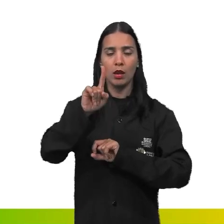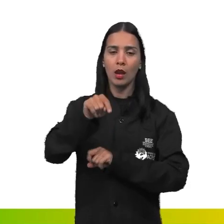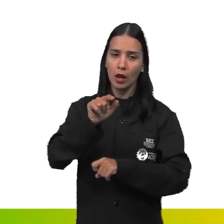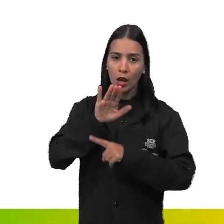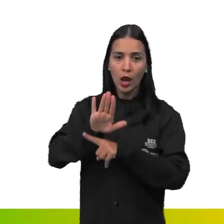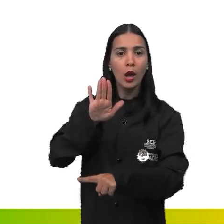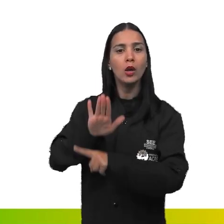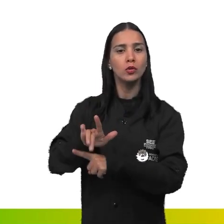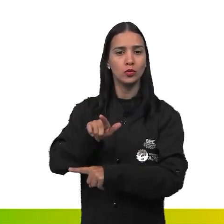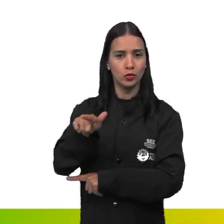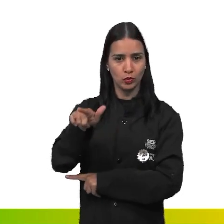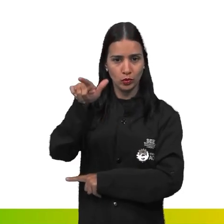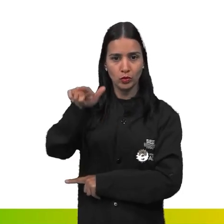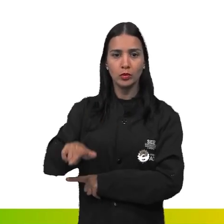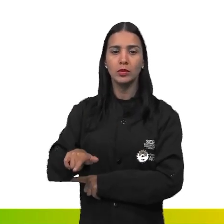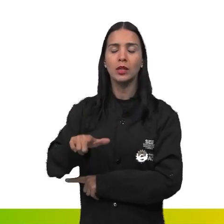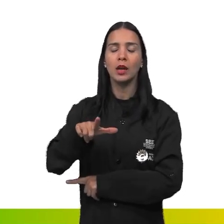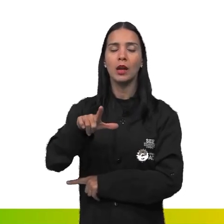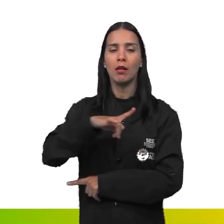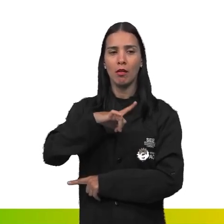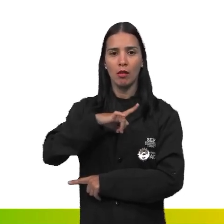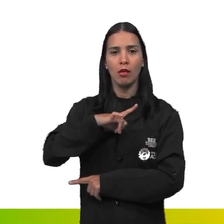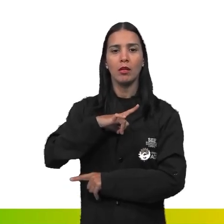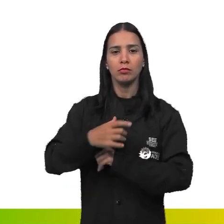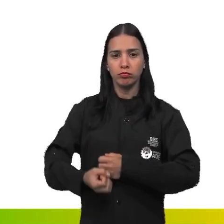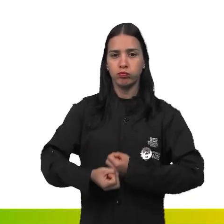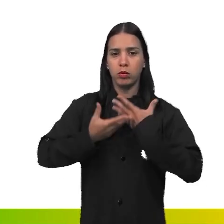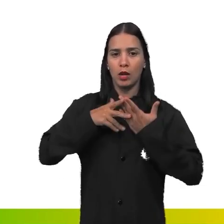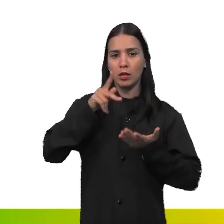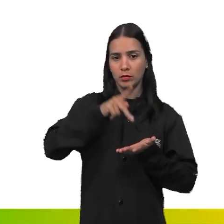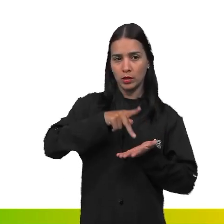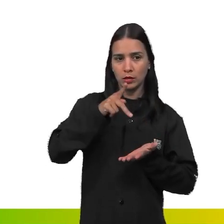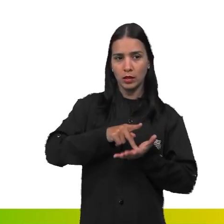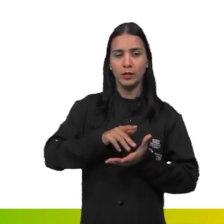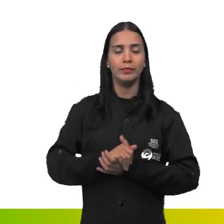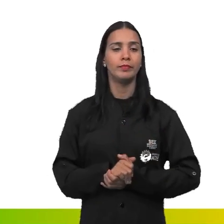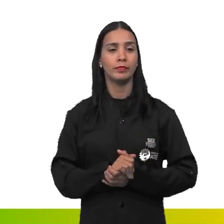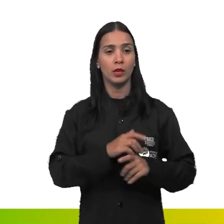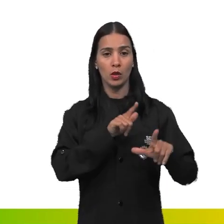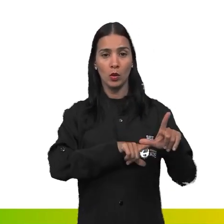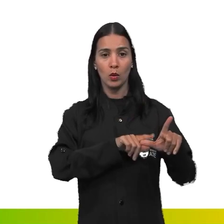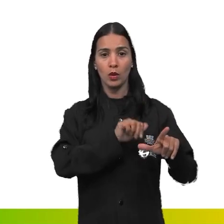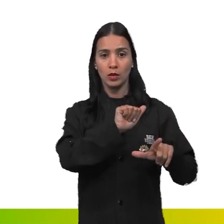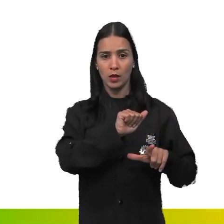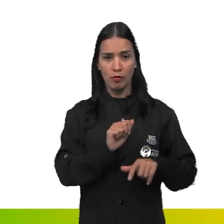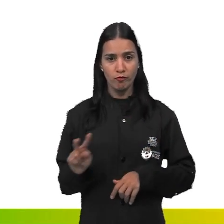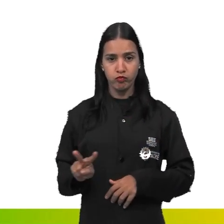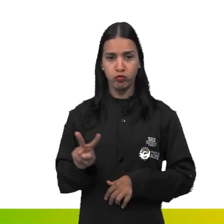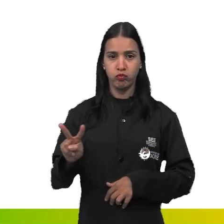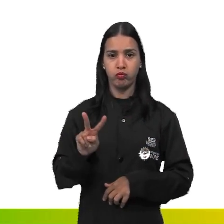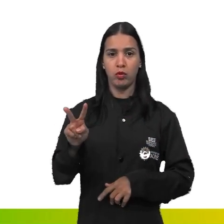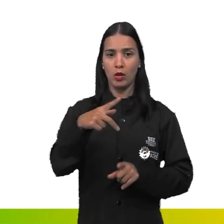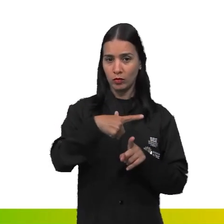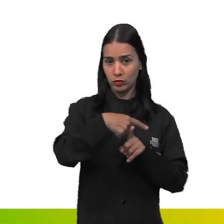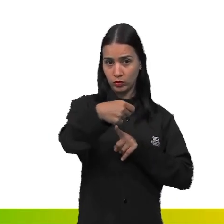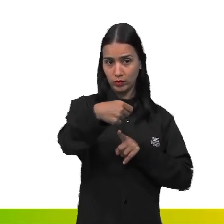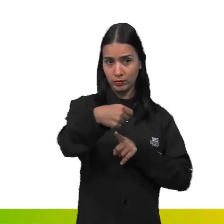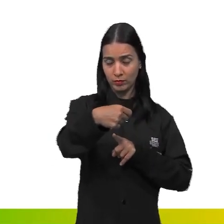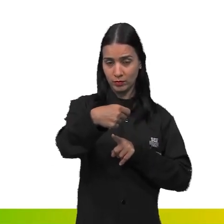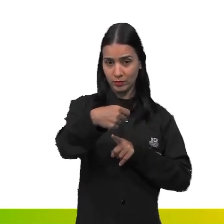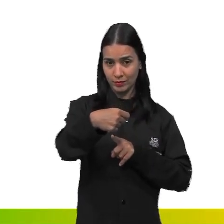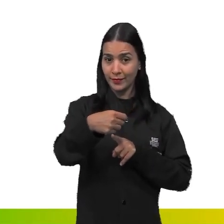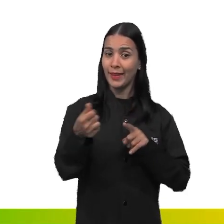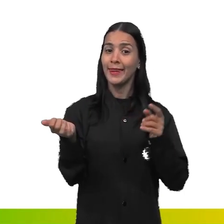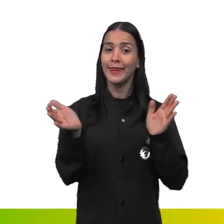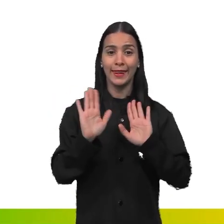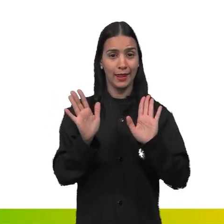Ó, alternativa A. A valorização da vitória a qualquer custo. Ele valorizou a vitória? Não necessariamente, não, longe disso. Ele